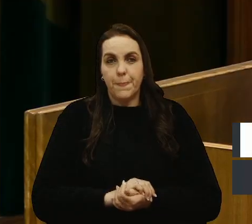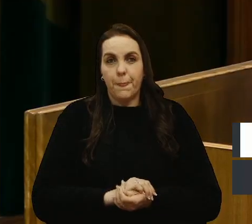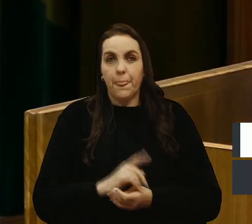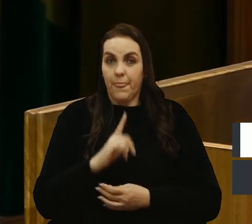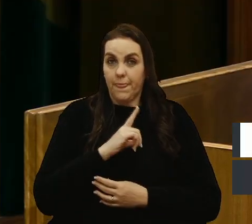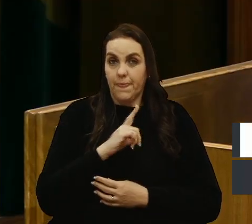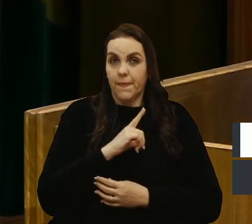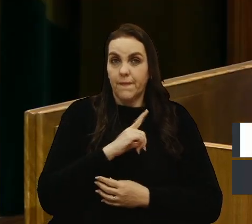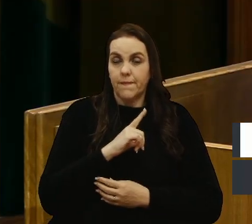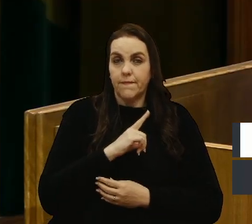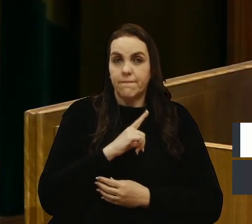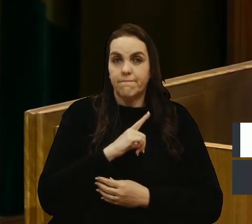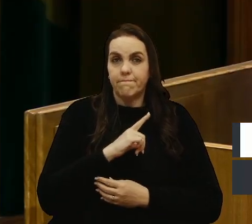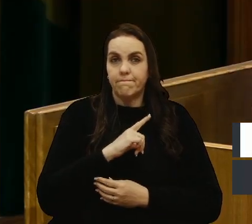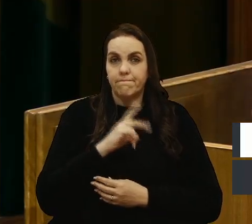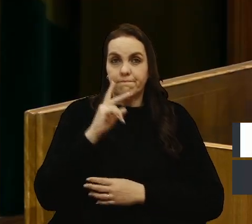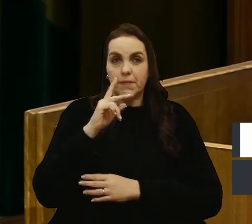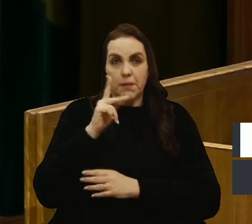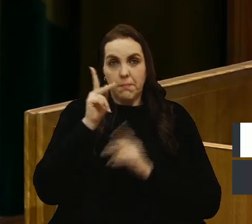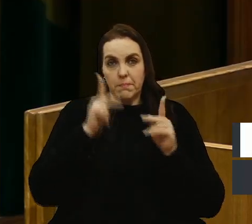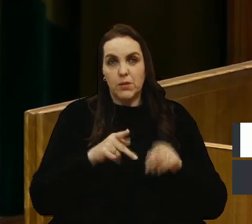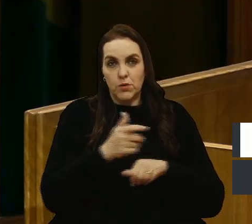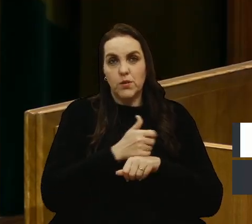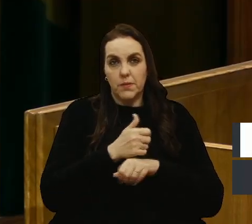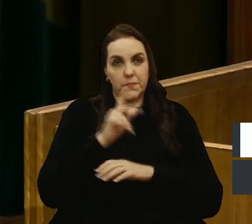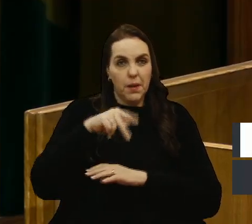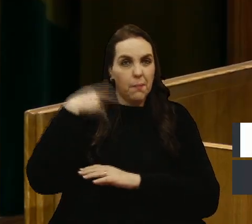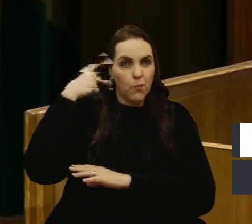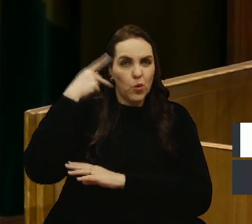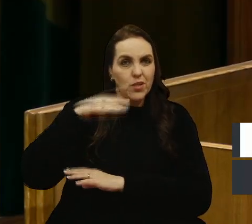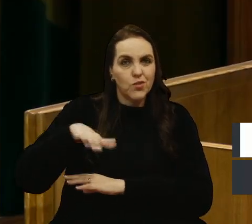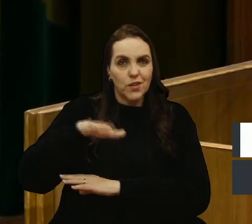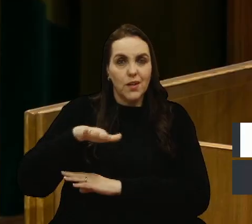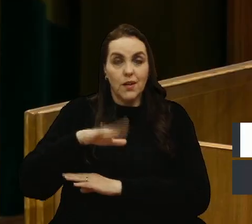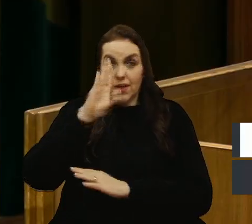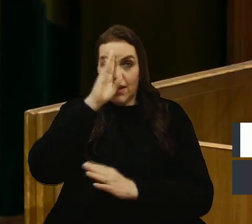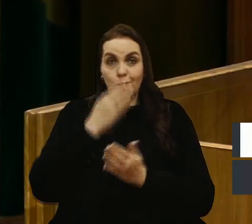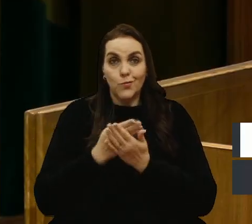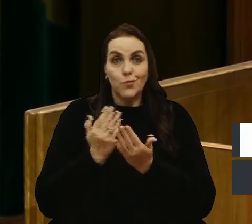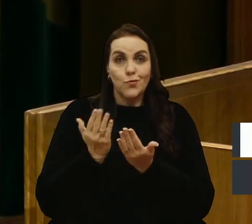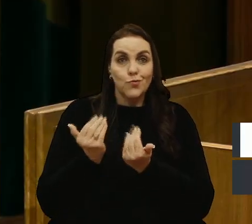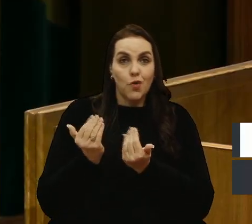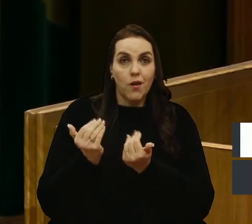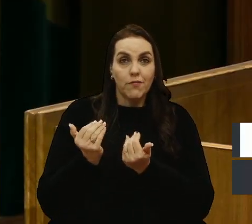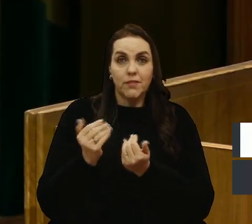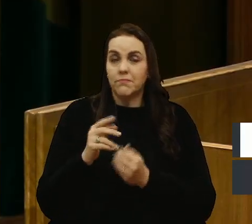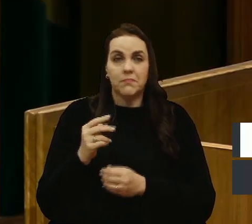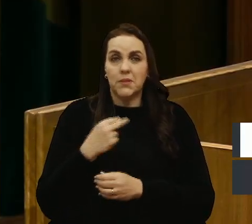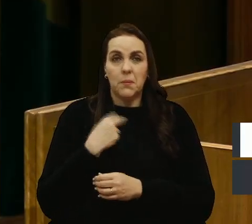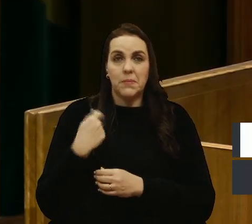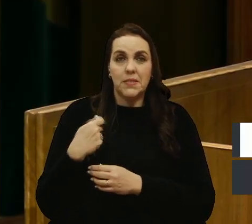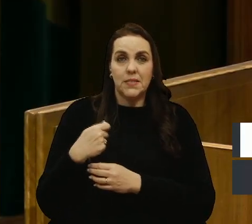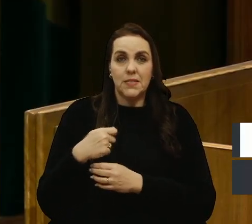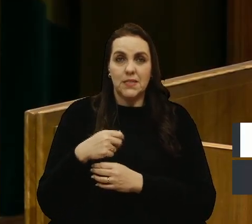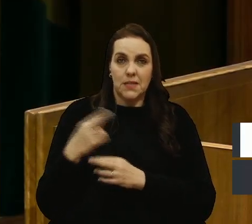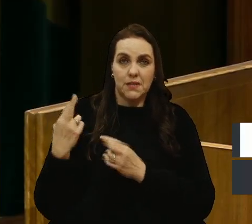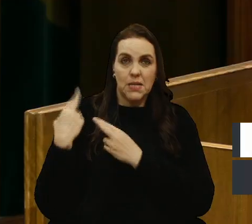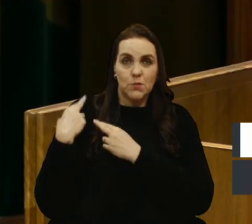Existem políticos que acreditam que esses jovens não devem ser